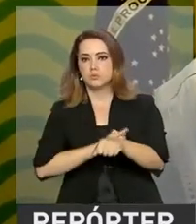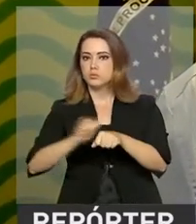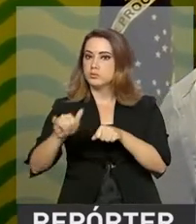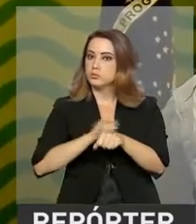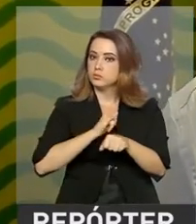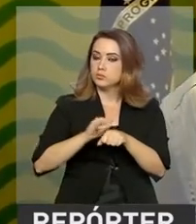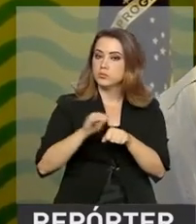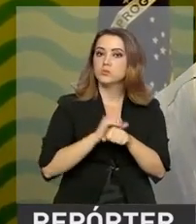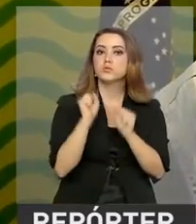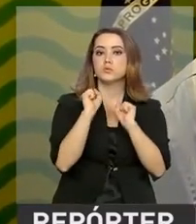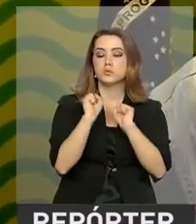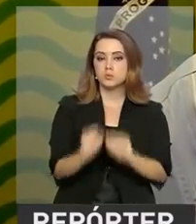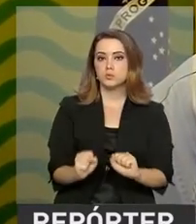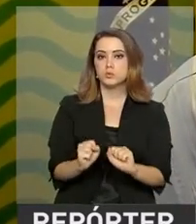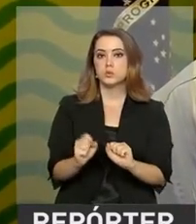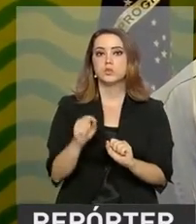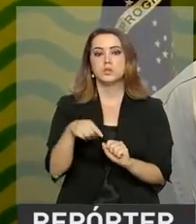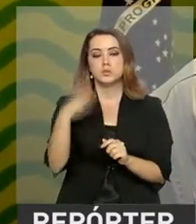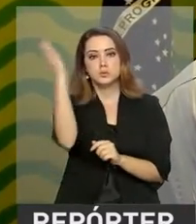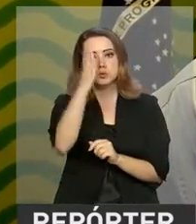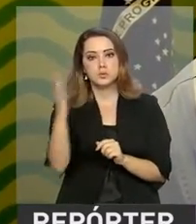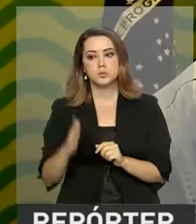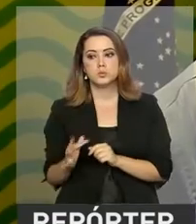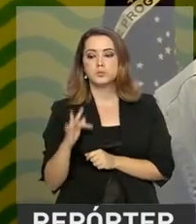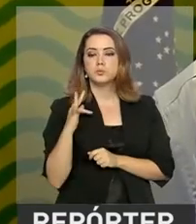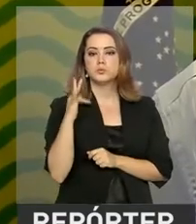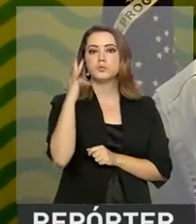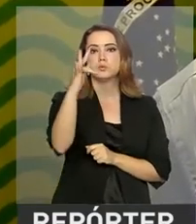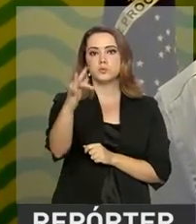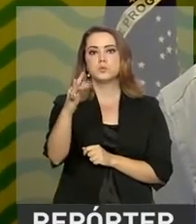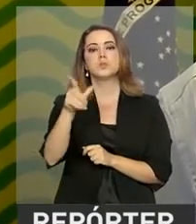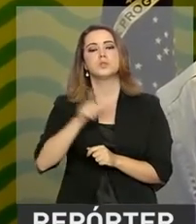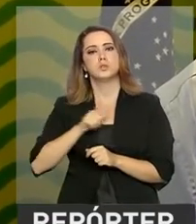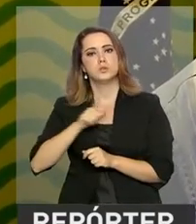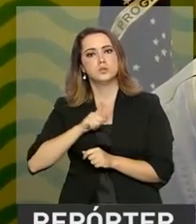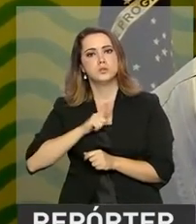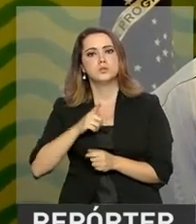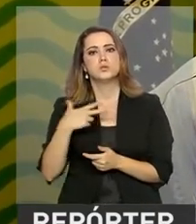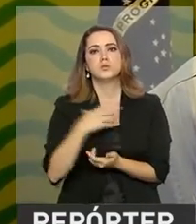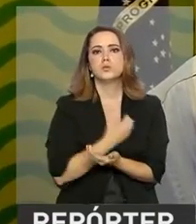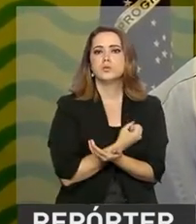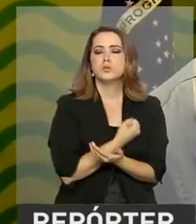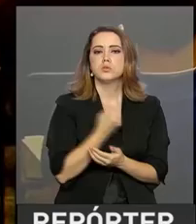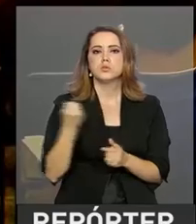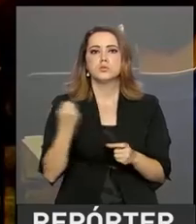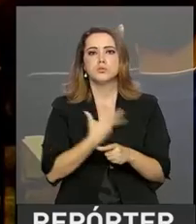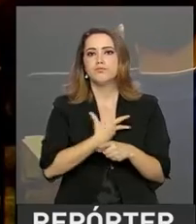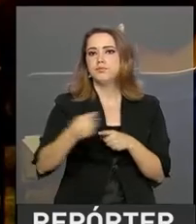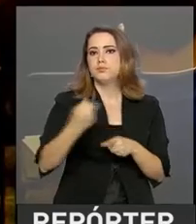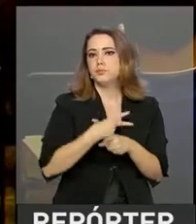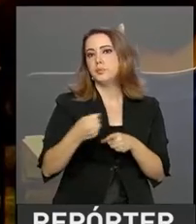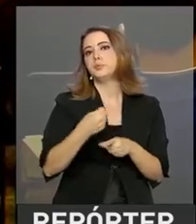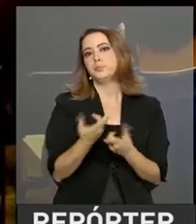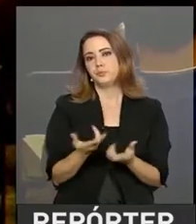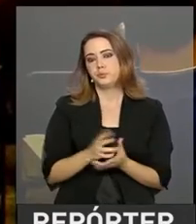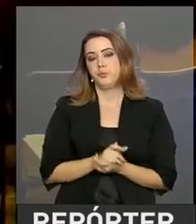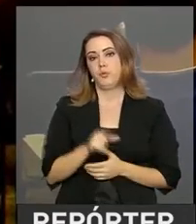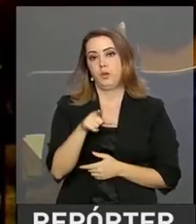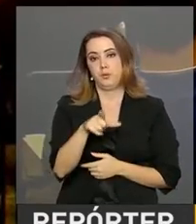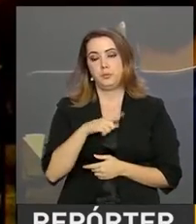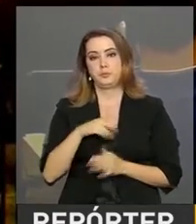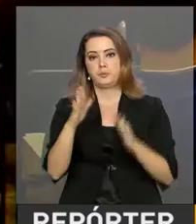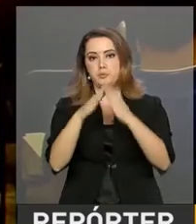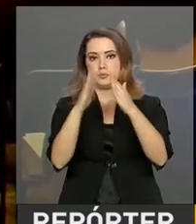que possam possibilitar o Brasil no futuro alcançar grandes resultados. A Casa dos Treinadores é